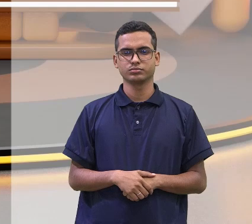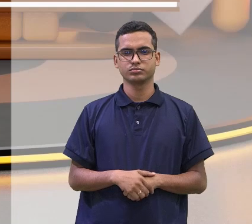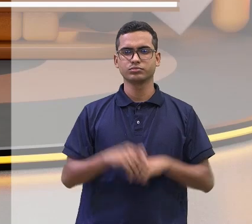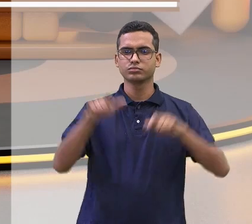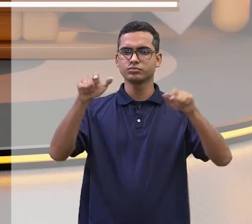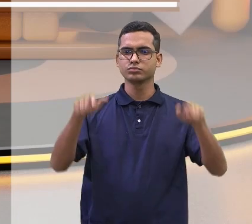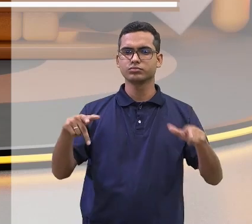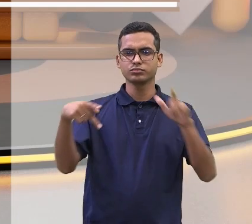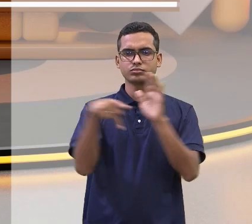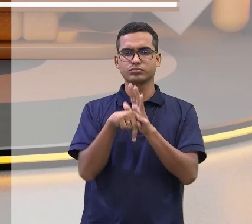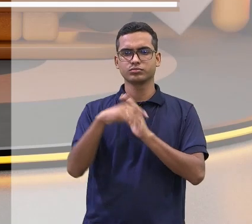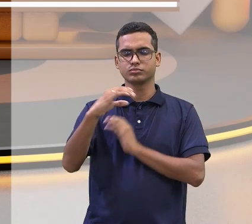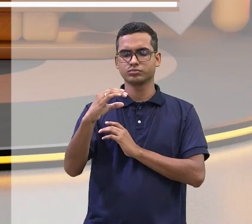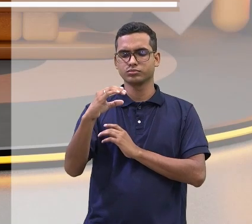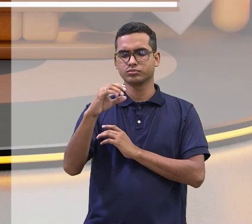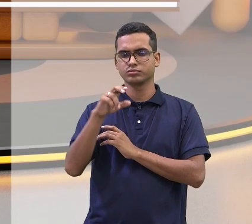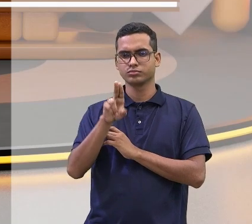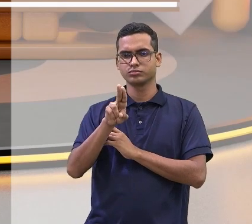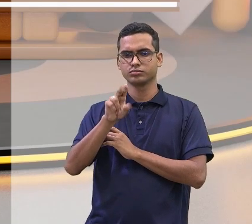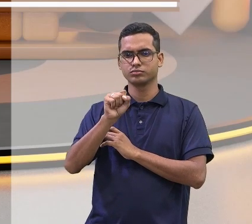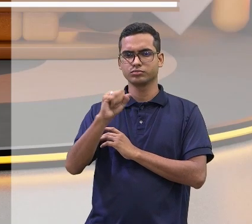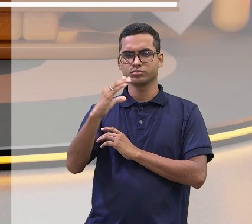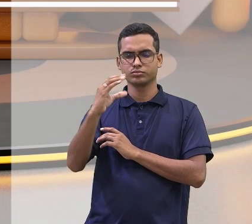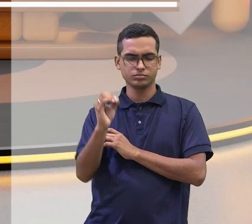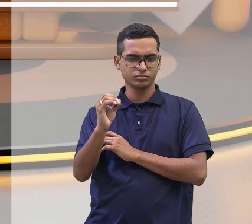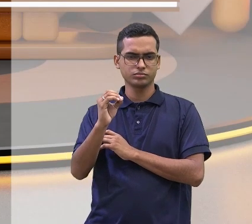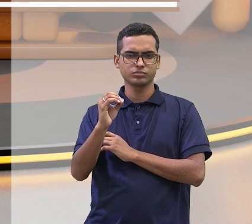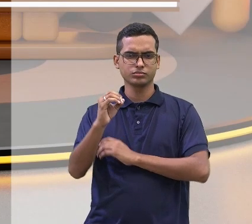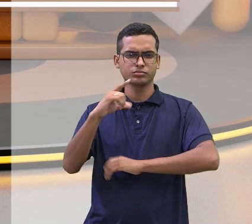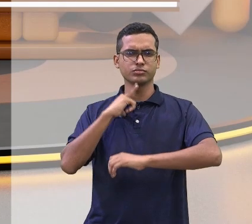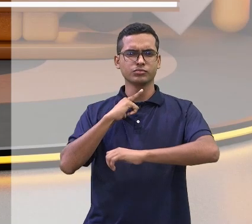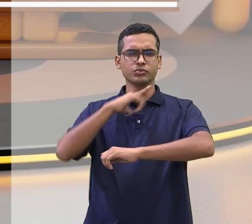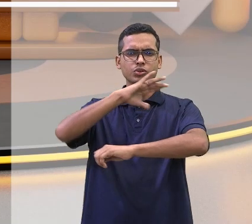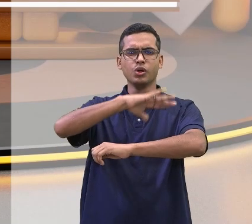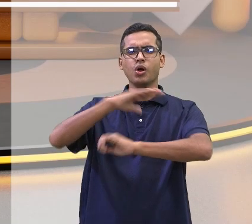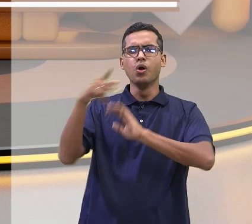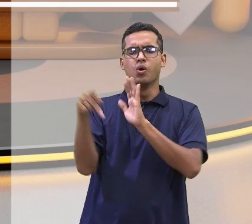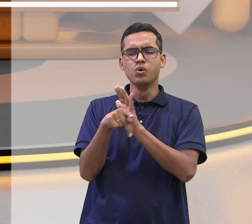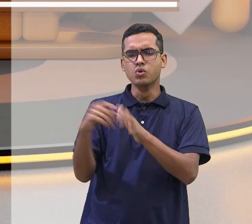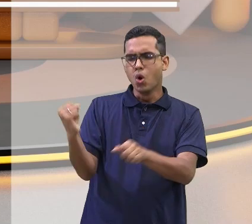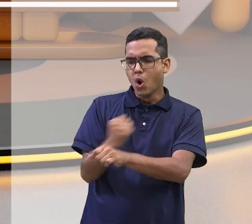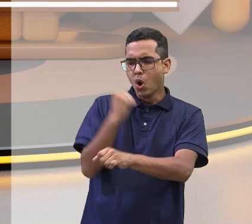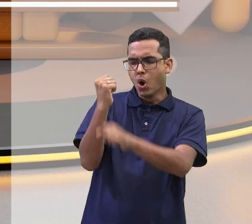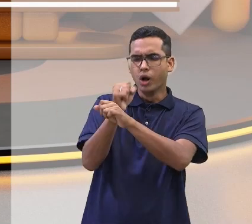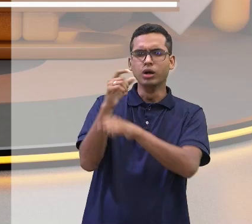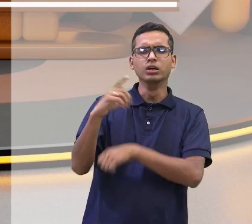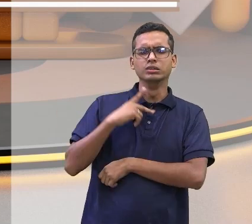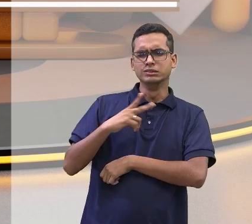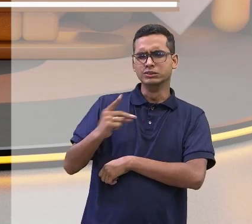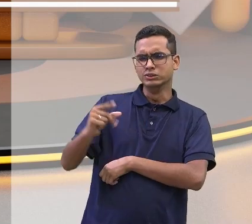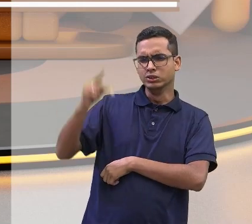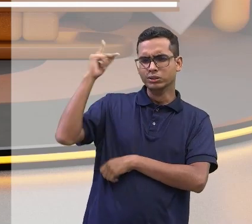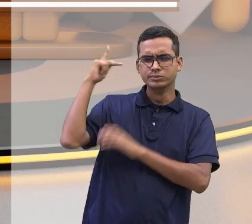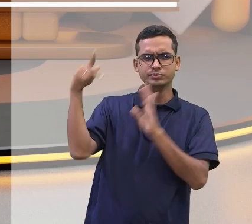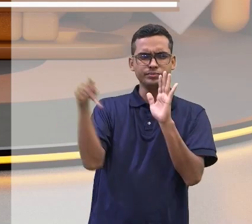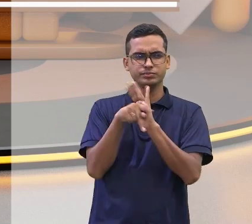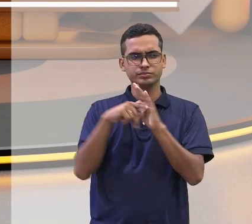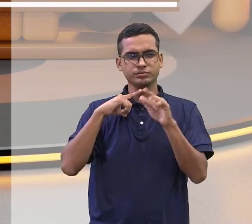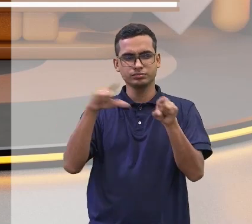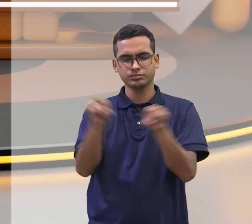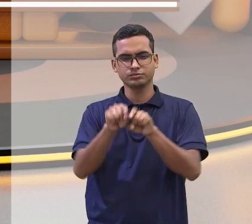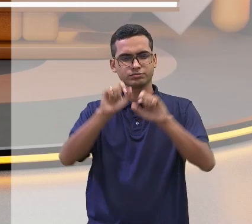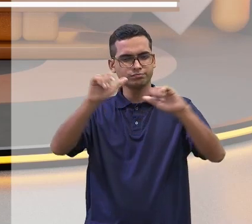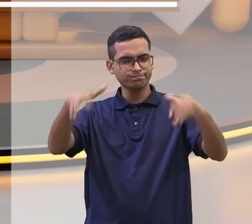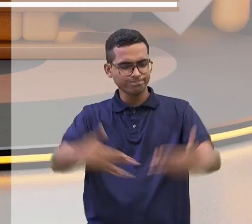de Cusco, que lá se encontram as ruínas dos incas, de alguma cidade inca no caso. Mas a